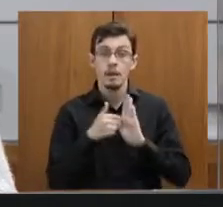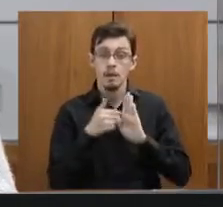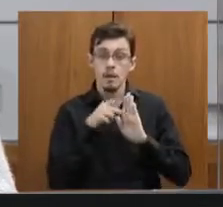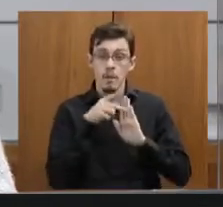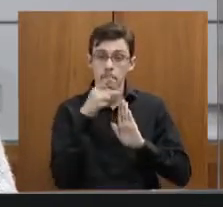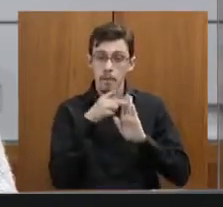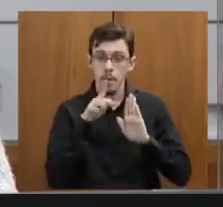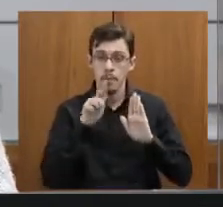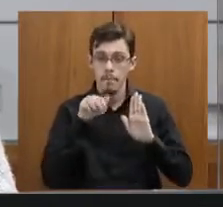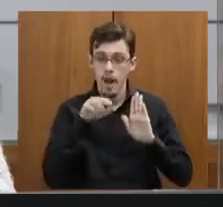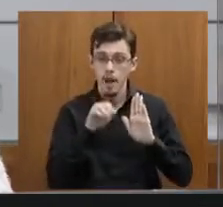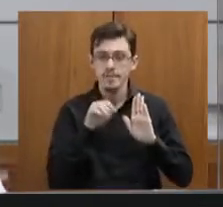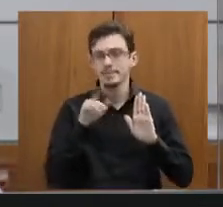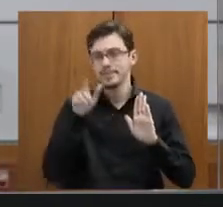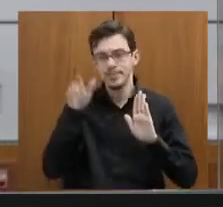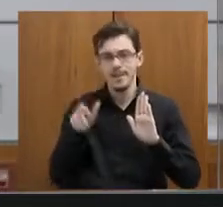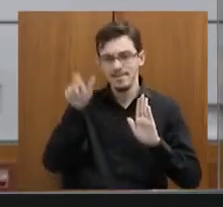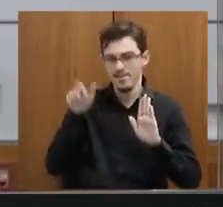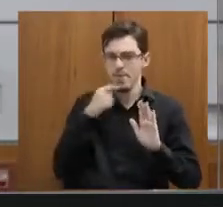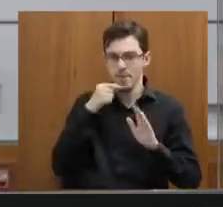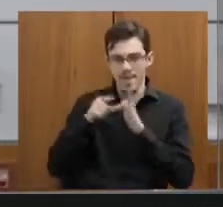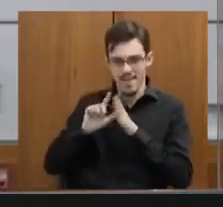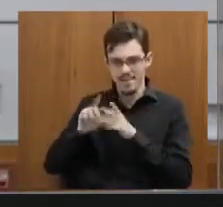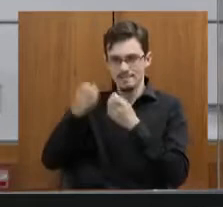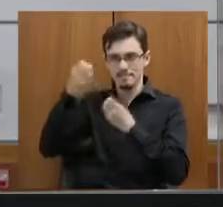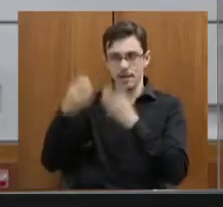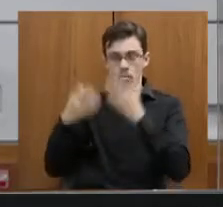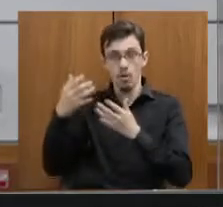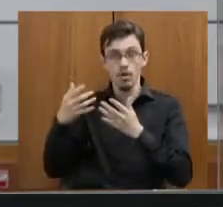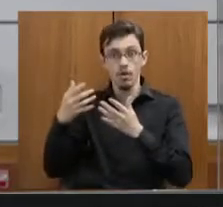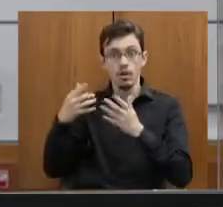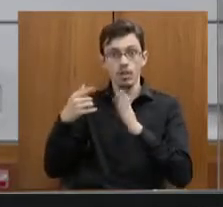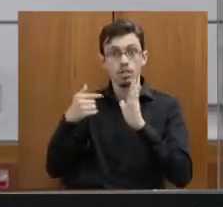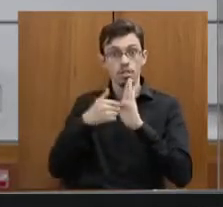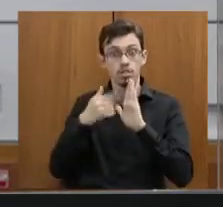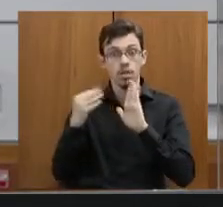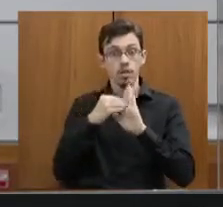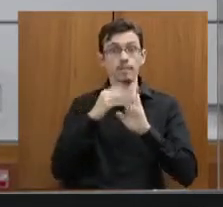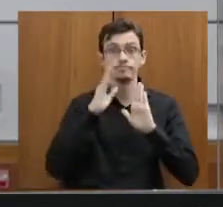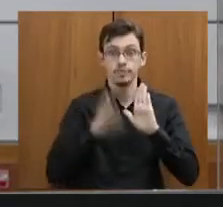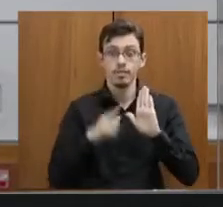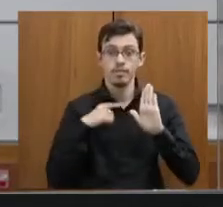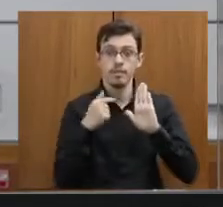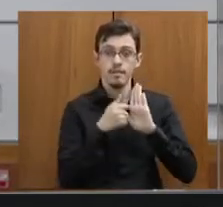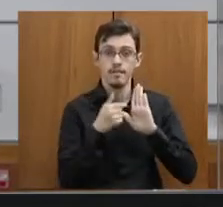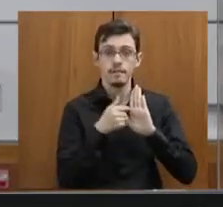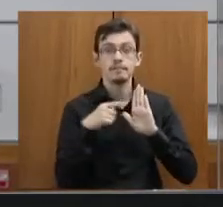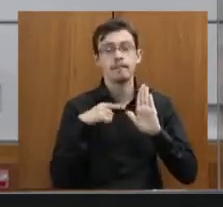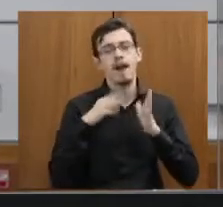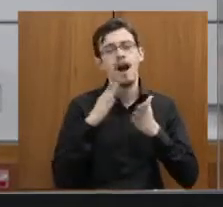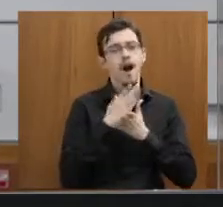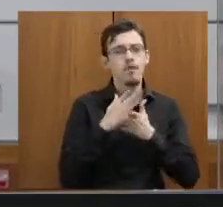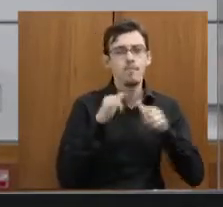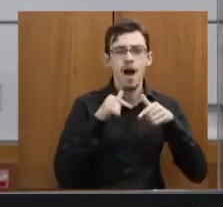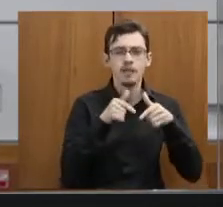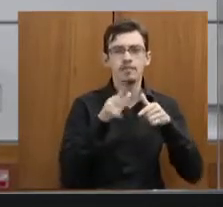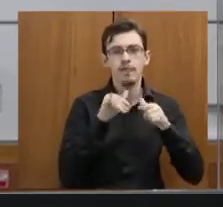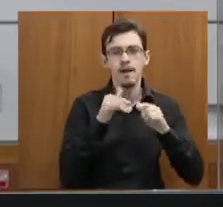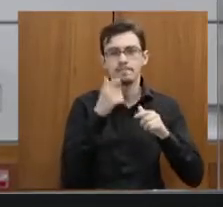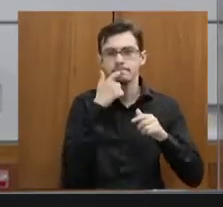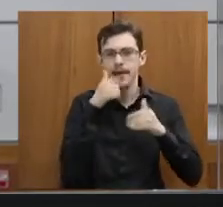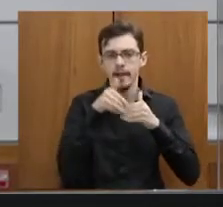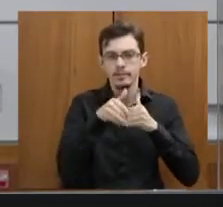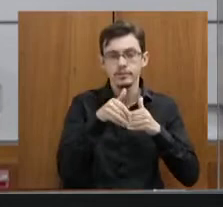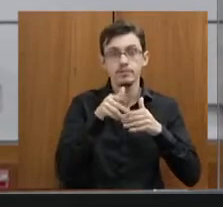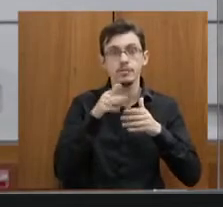parte das coisas dita que pelo tappeto Então nesse plano precisam acontecer algumas ações a curto prazo e Médio